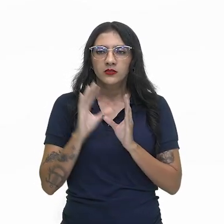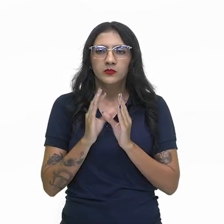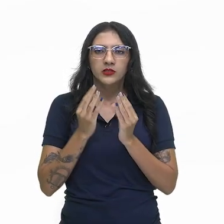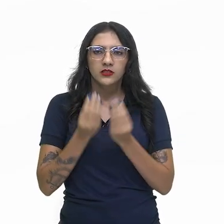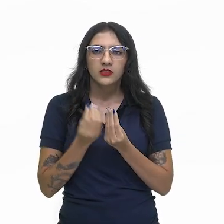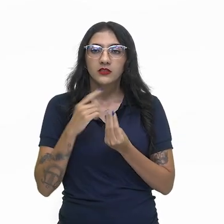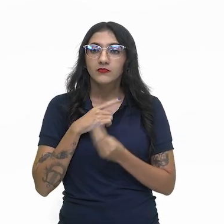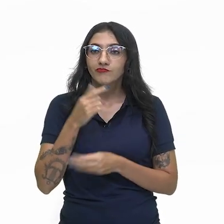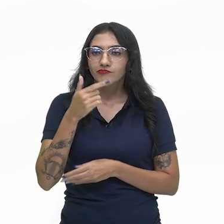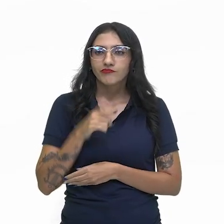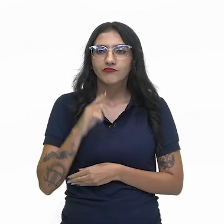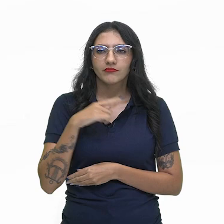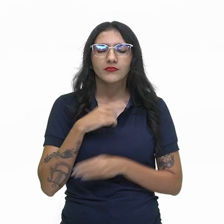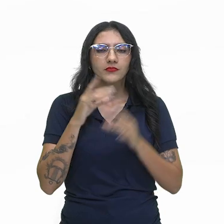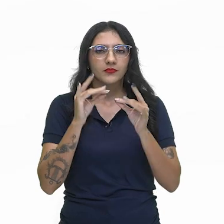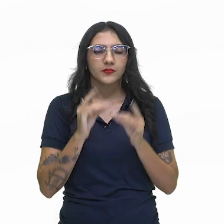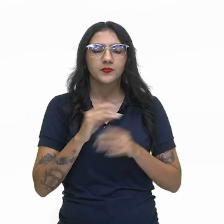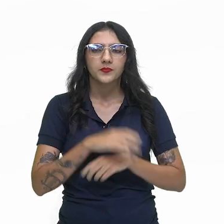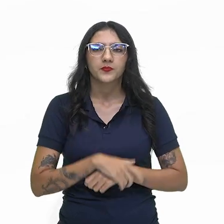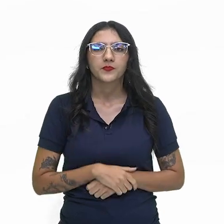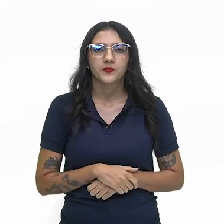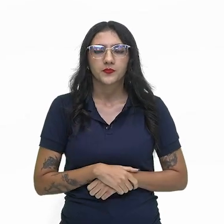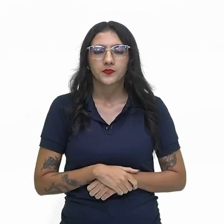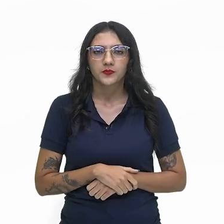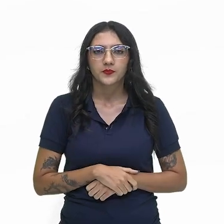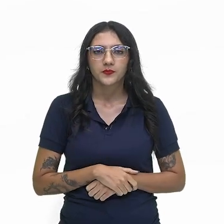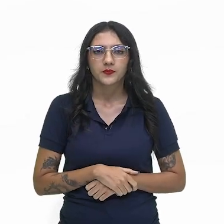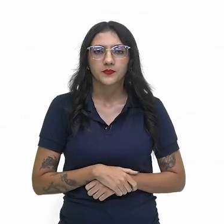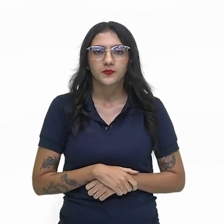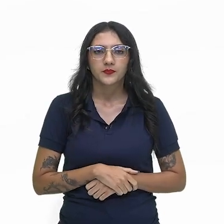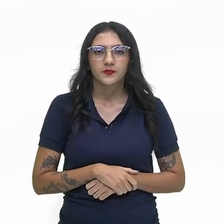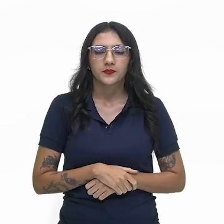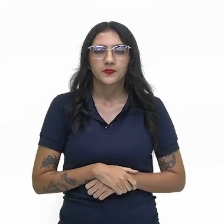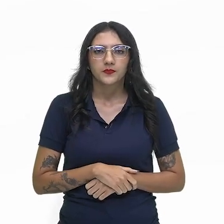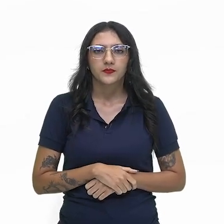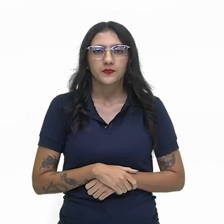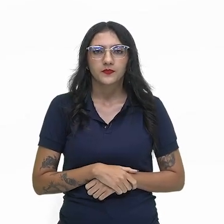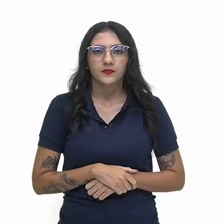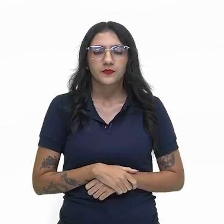né, novamente, eles se dão pela